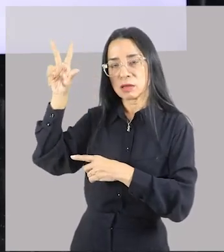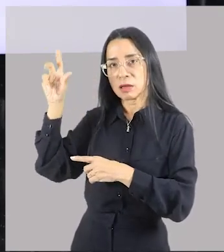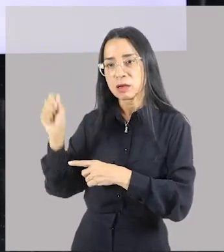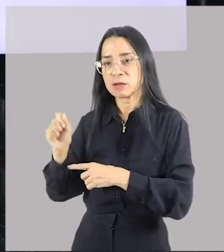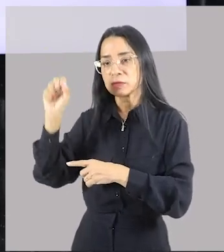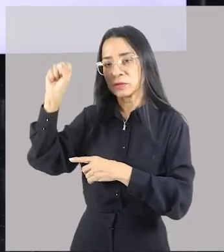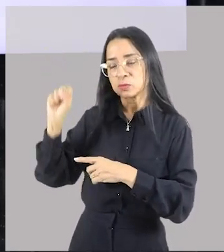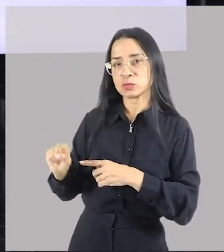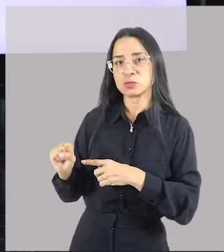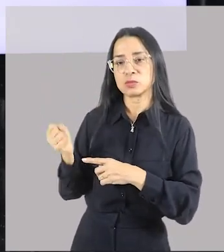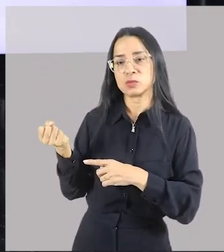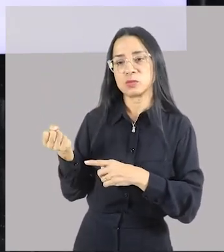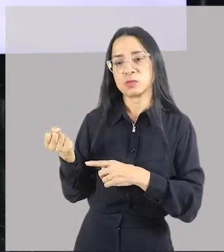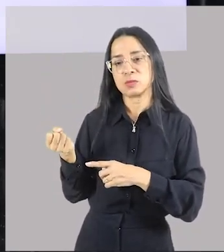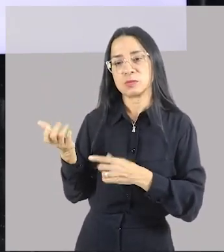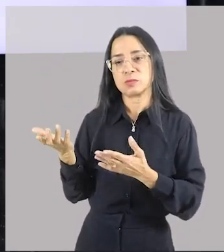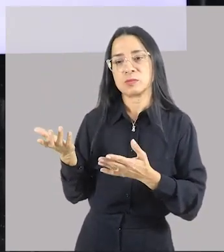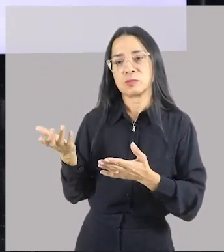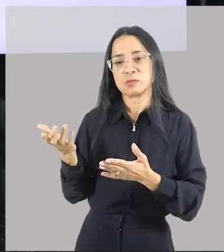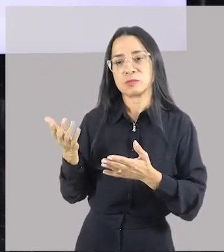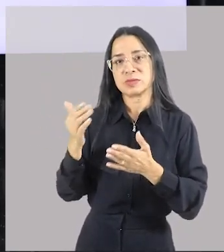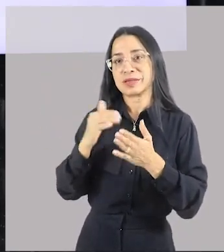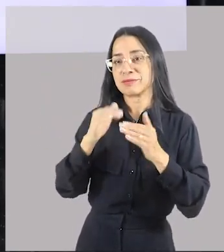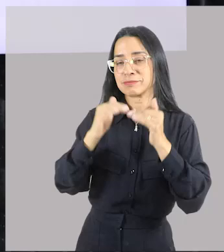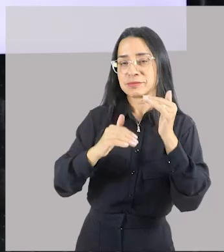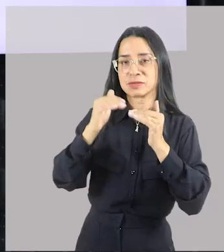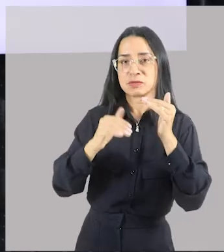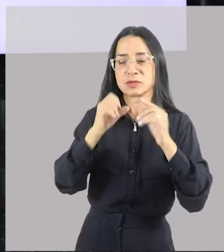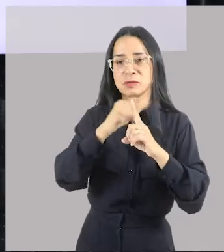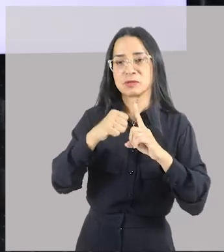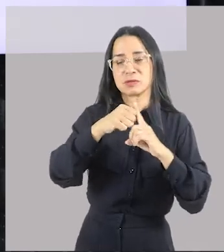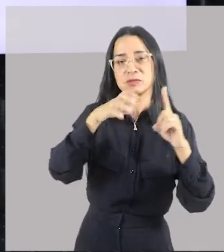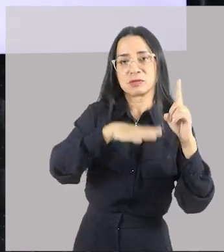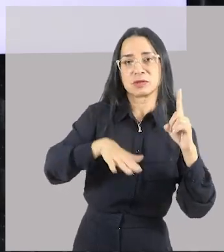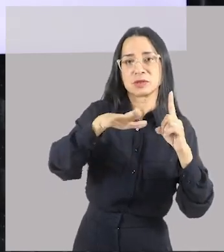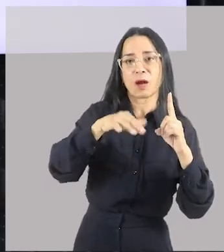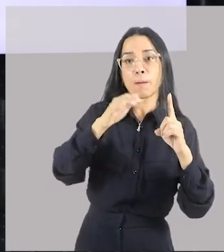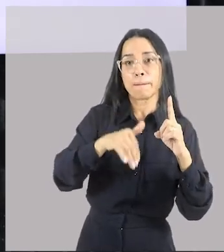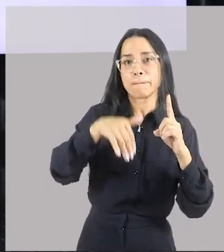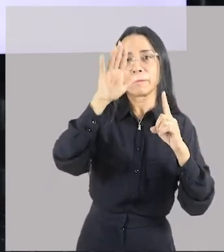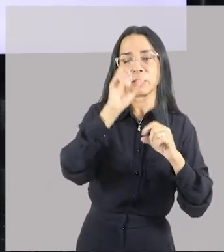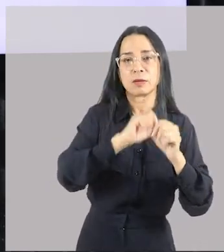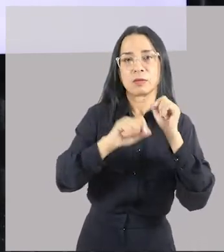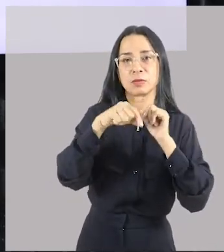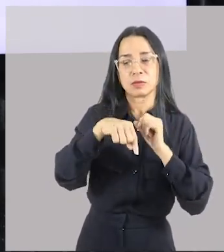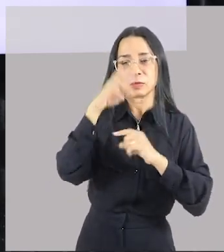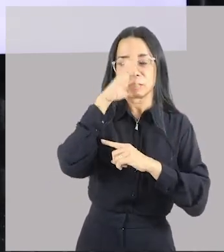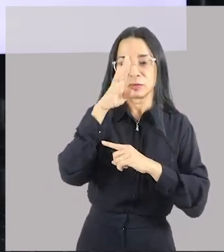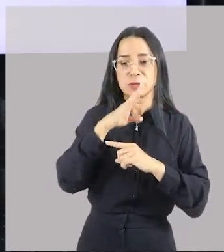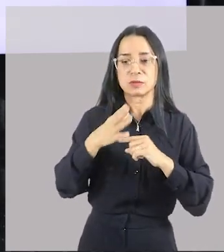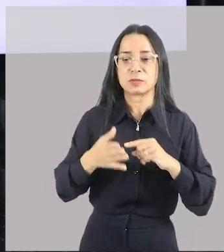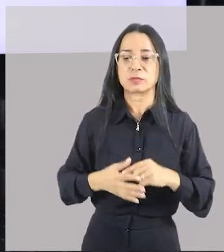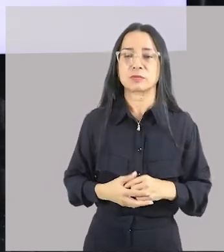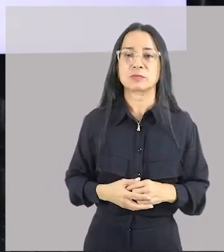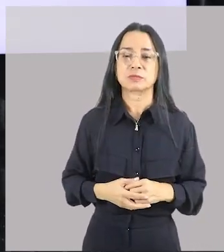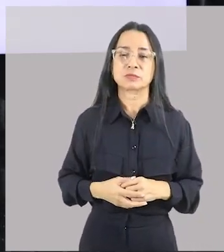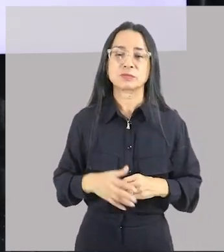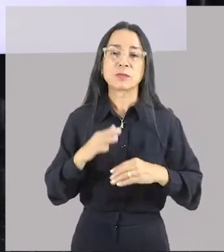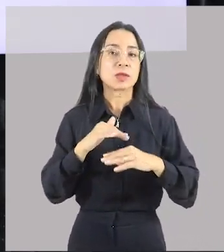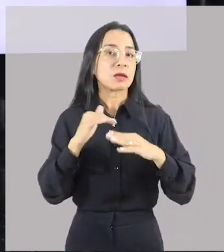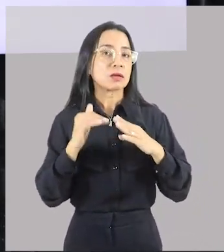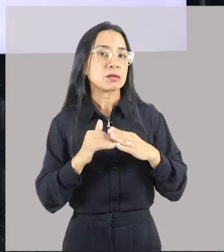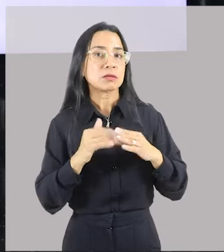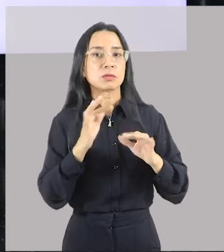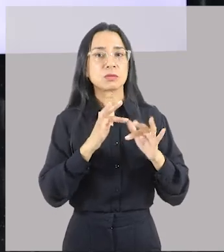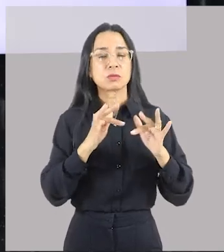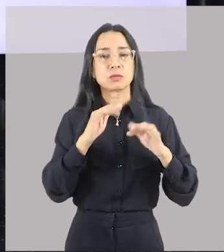que o Brasil. Tem uma desigualdade social maior ainda do que no Brasil. A concentração de renda lá é maior ainda do que aqui. Então, de todos os países